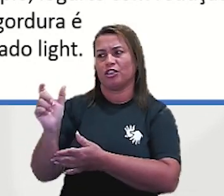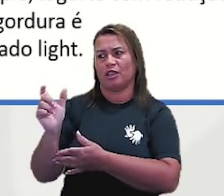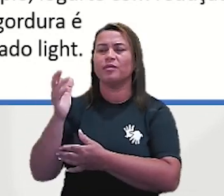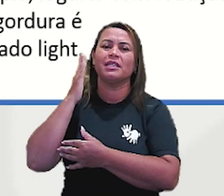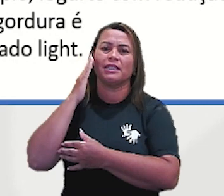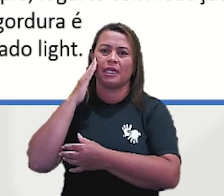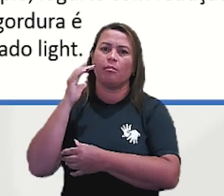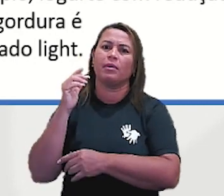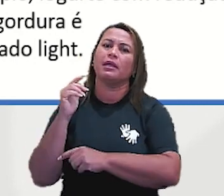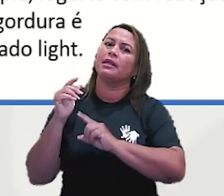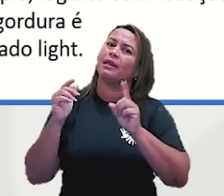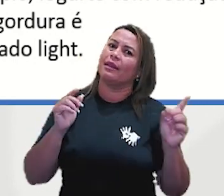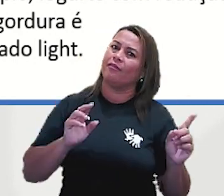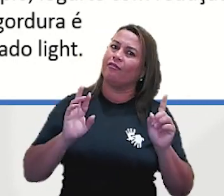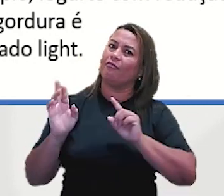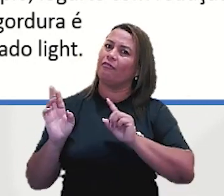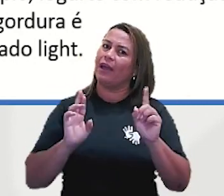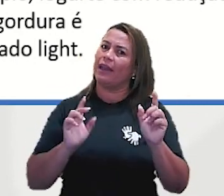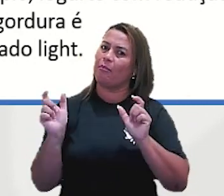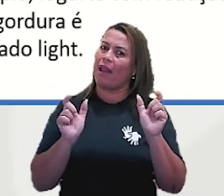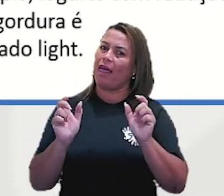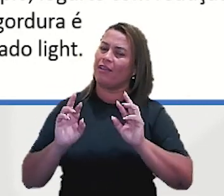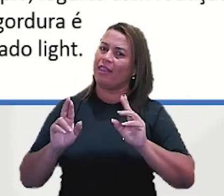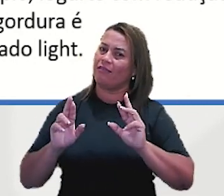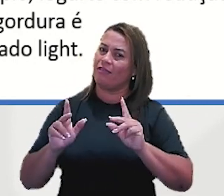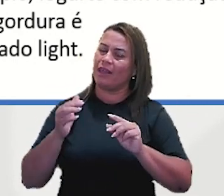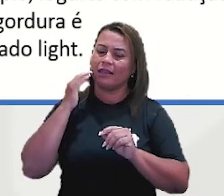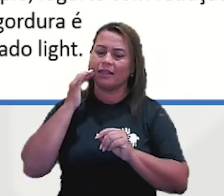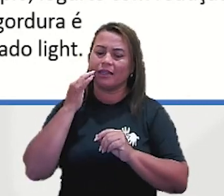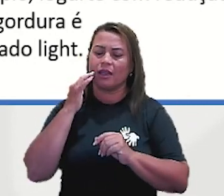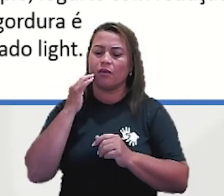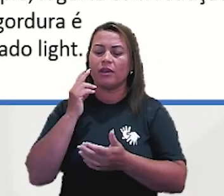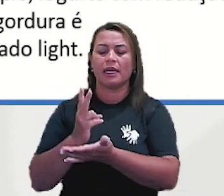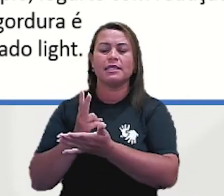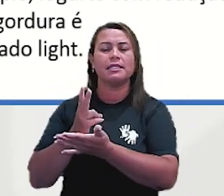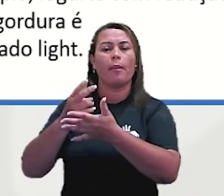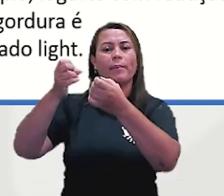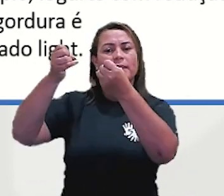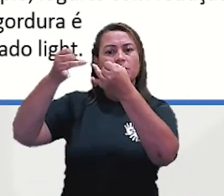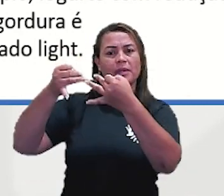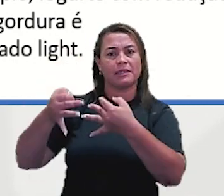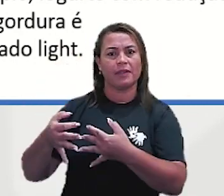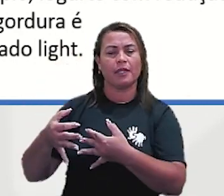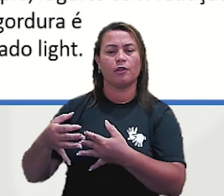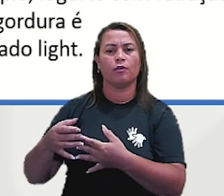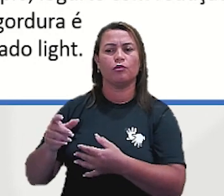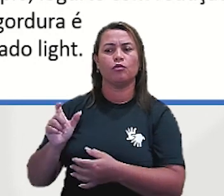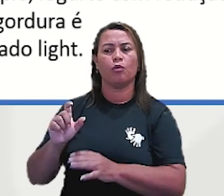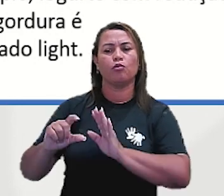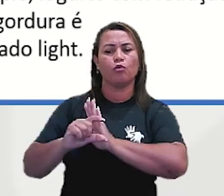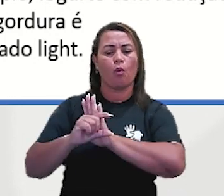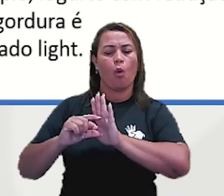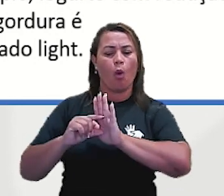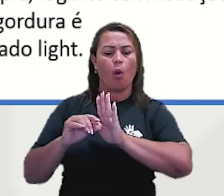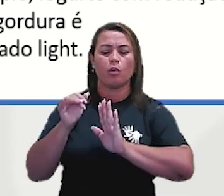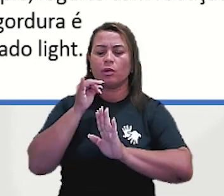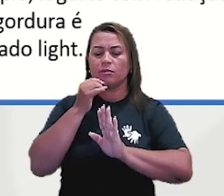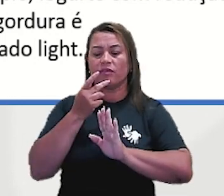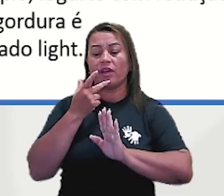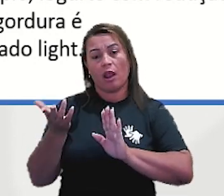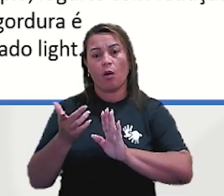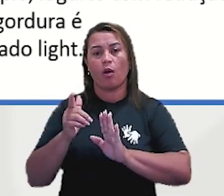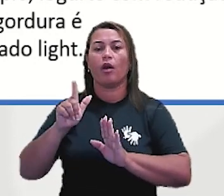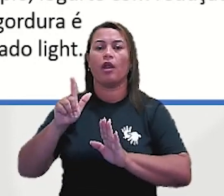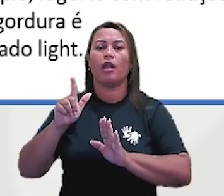de determinado nutriente, certo? E ele vai estar sempre especificando no rótulo, né? Como por exemplo esse iogurte que eu